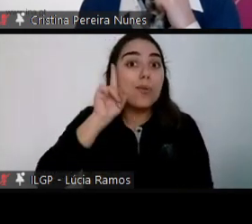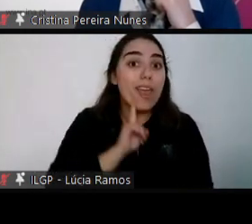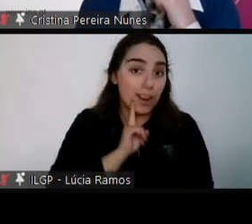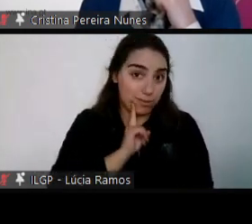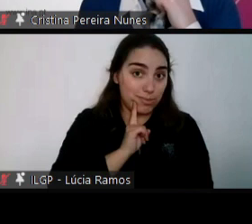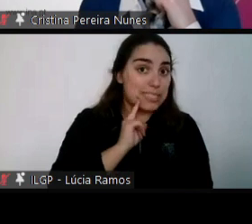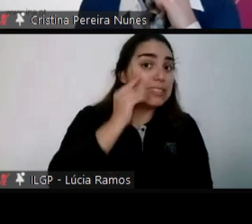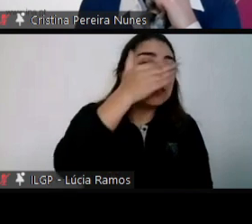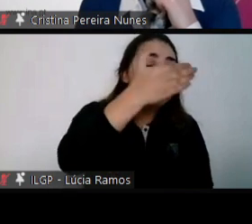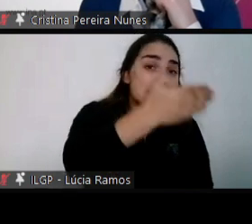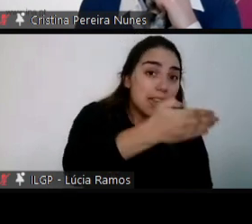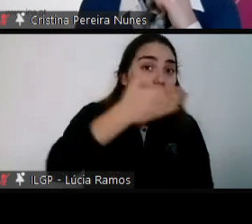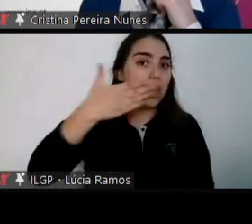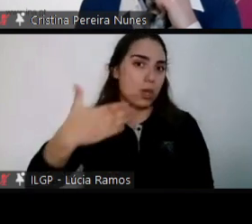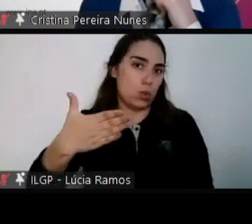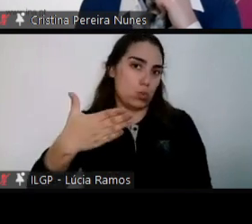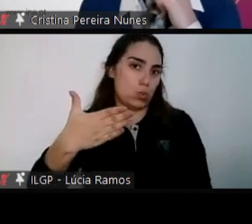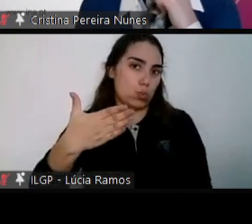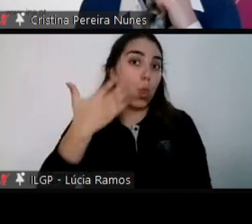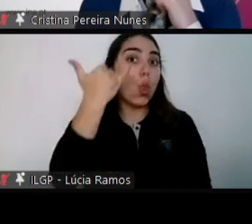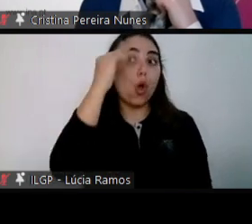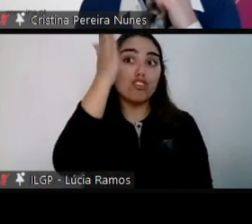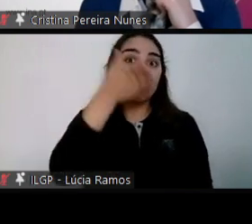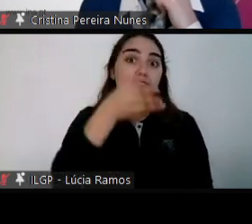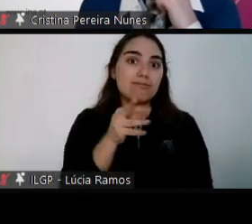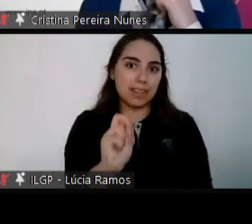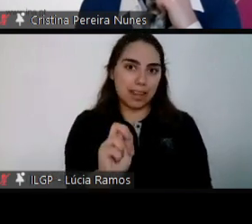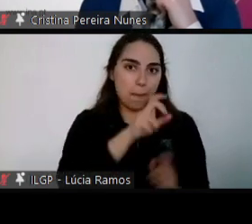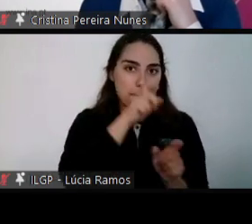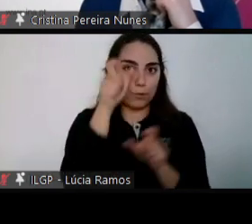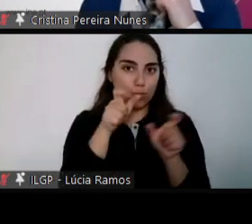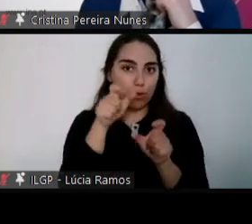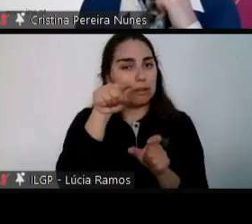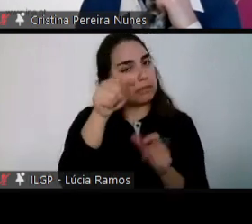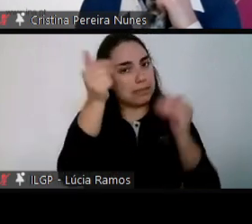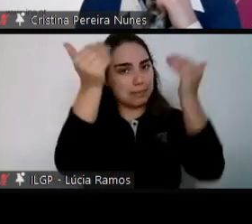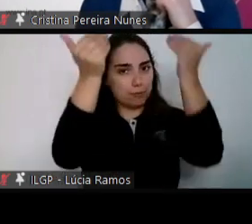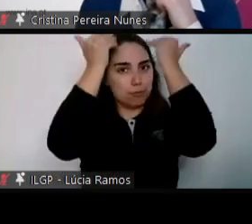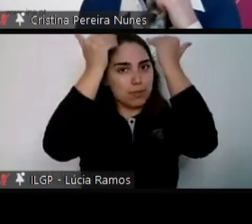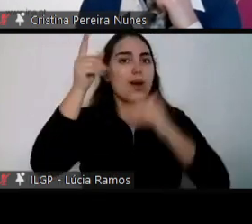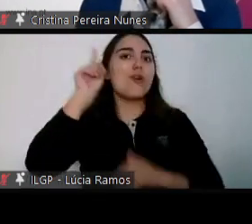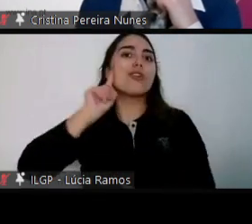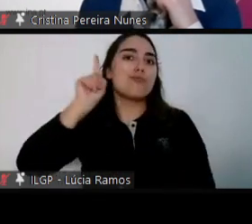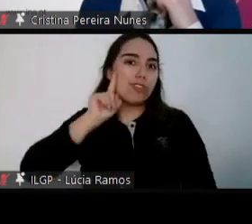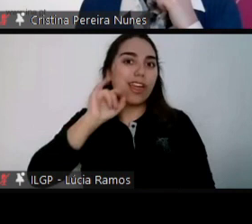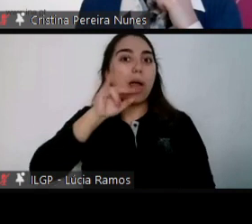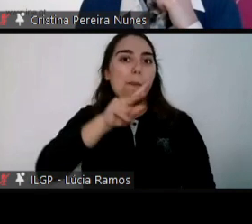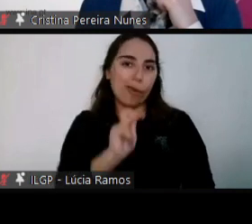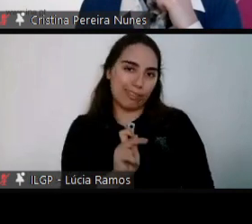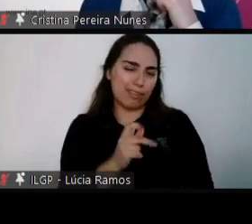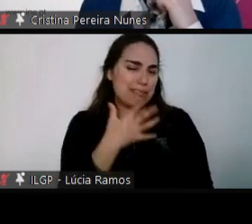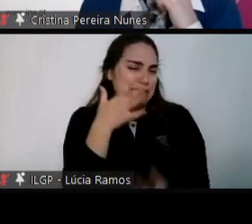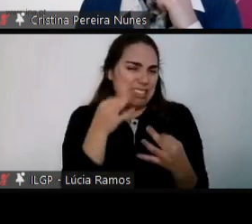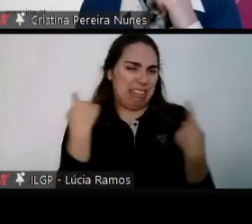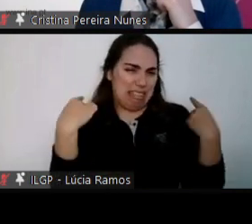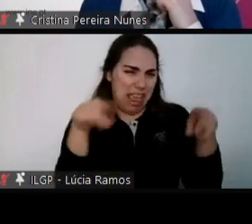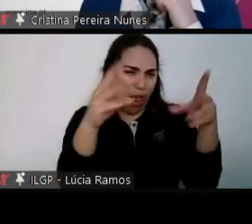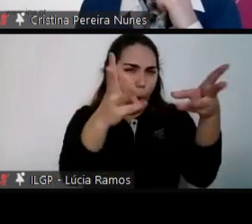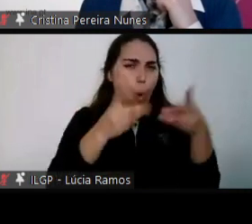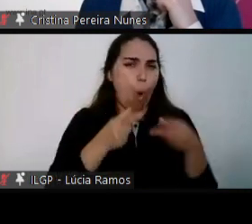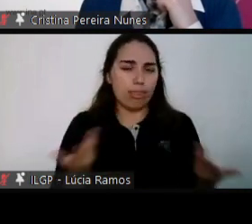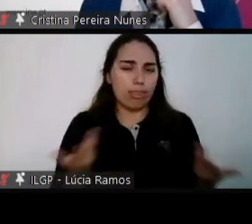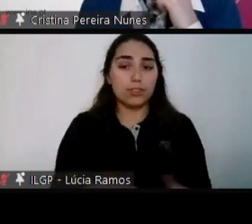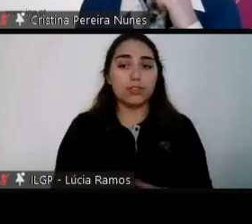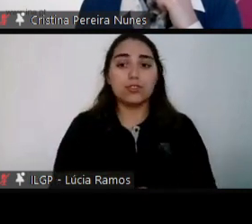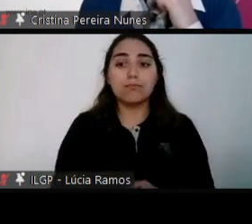estamos a falar de 2/3 da população. Eu acho que vai ser um dado interessante para o INA, eventualmente. Se calhar o INA deve ter estas contas, de certeza. Relativamente ao Power BI,